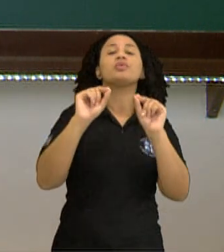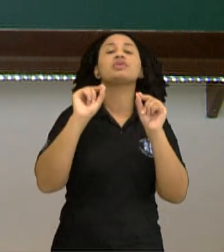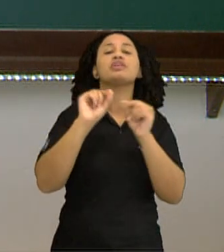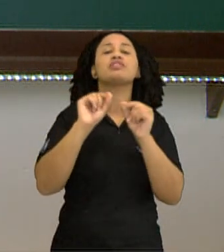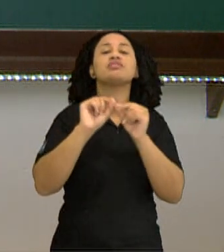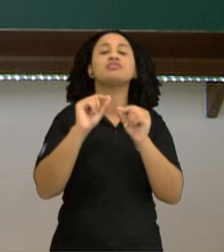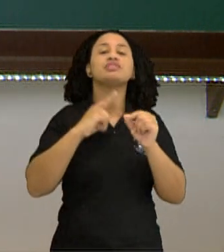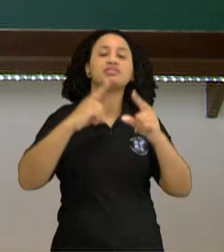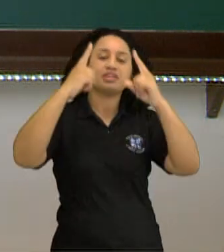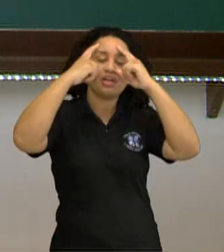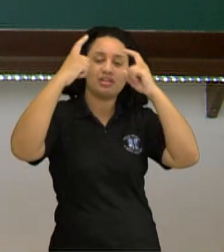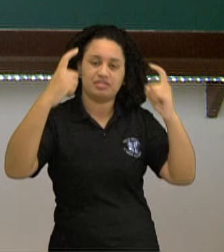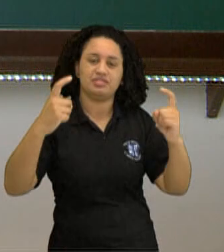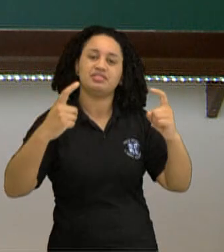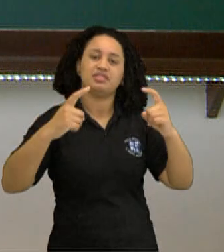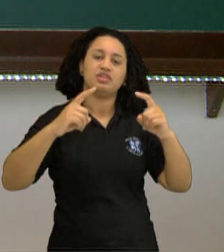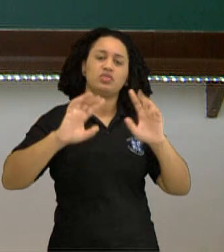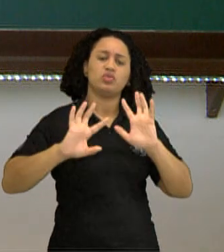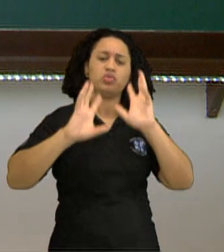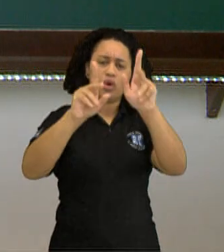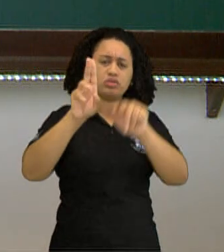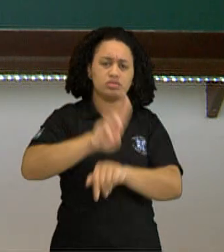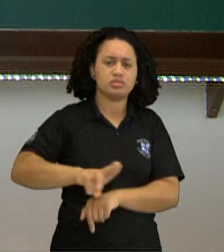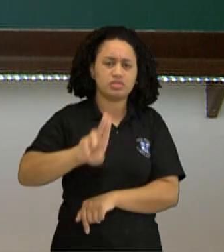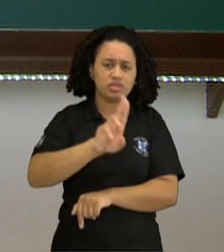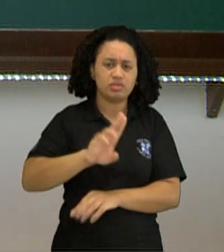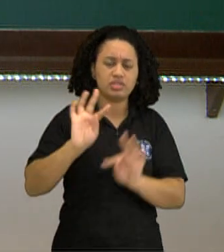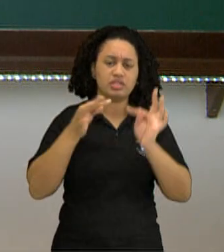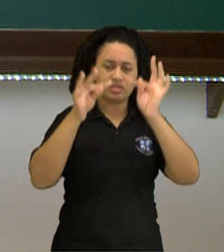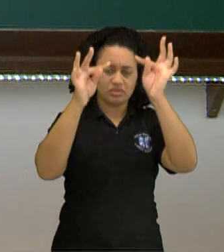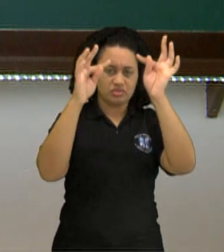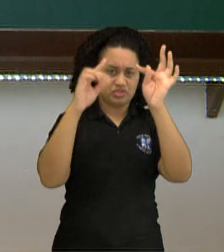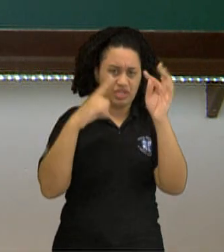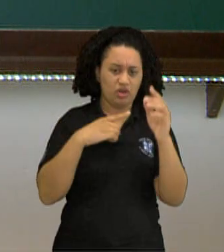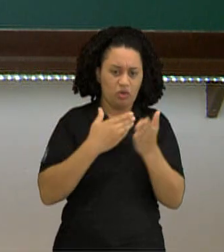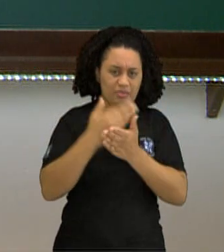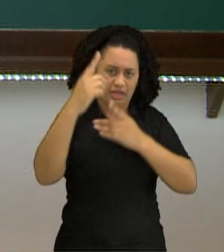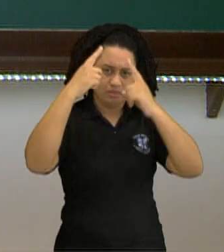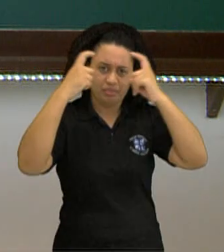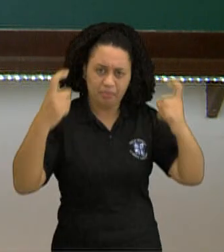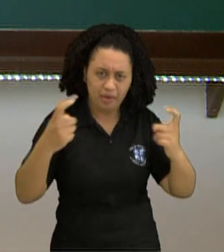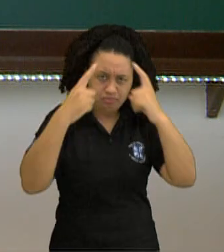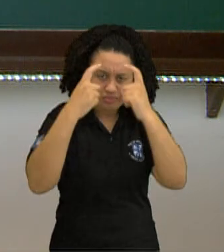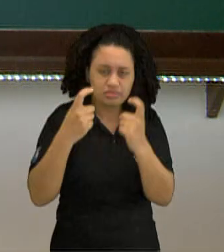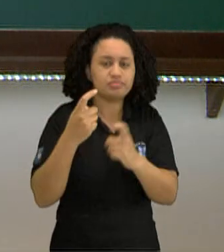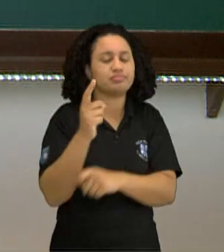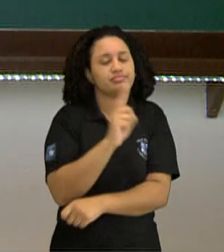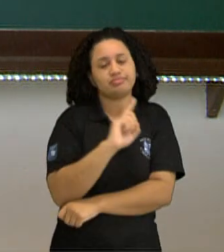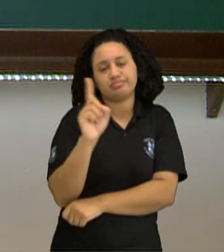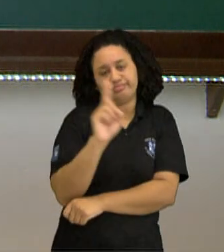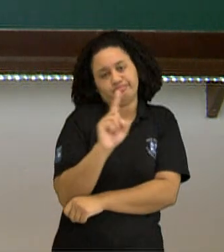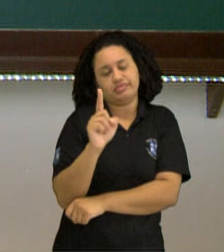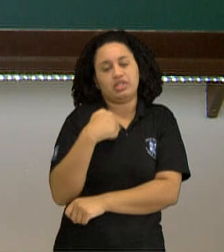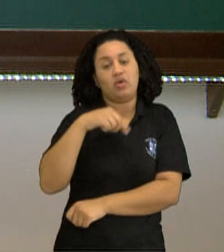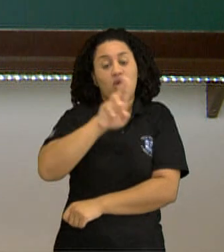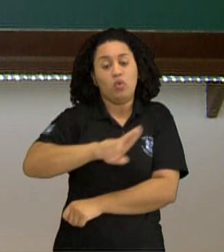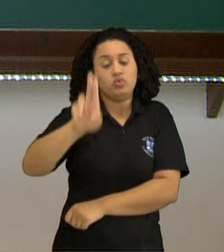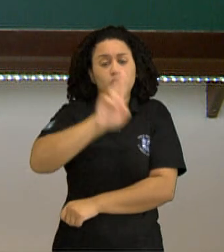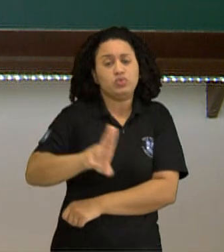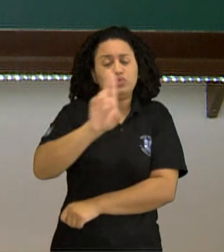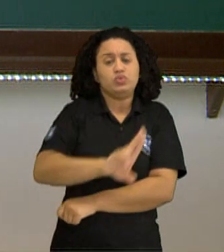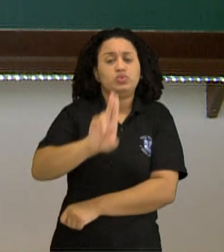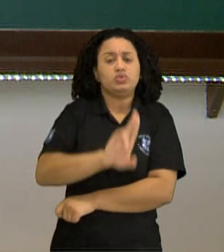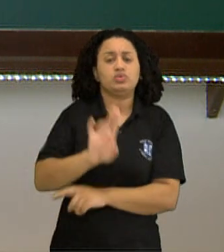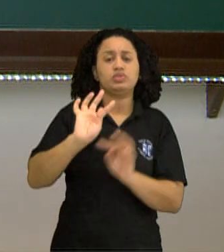à agressividade? Todo mundo que usa tecnologia tem agressividade? Não. Nesse caso, o uso excessivo é